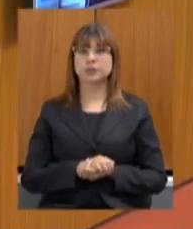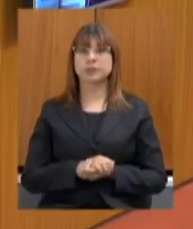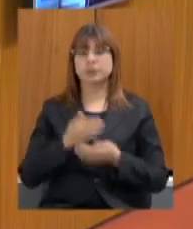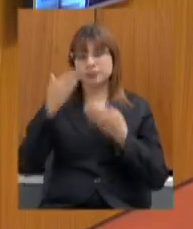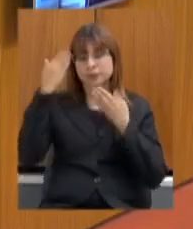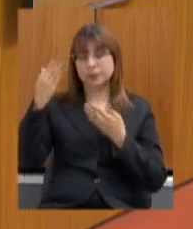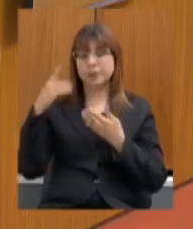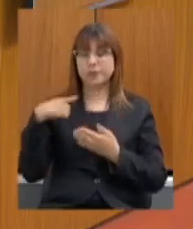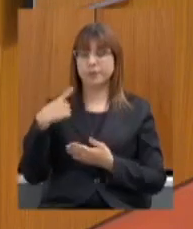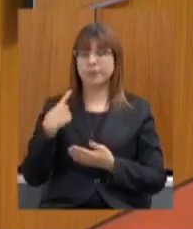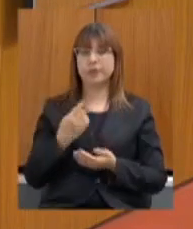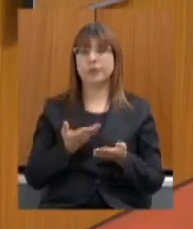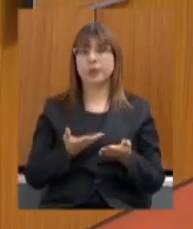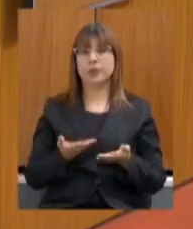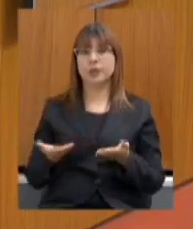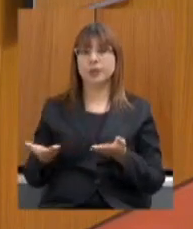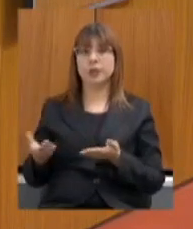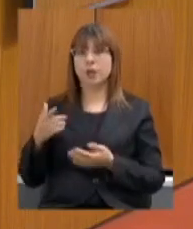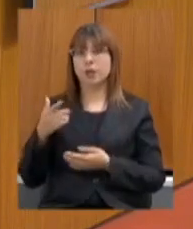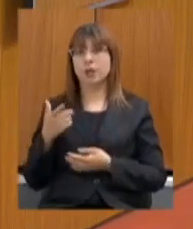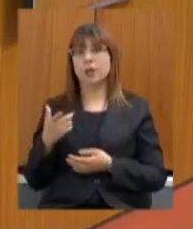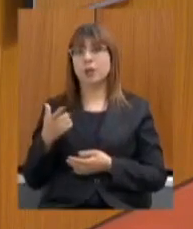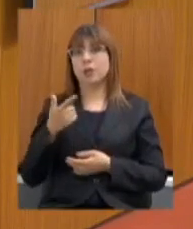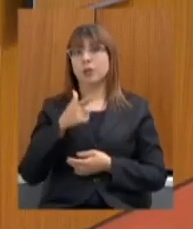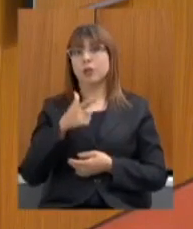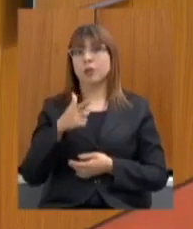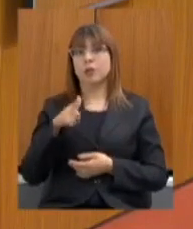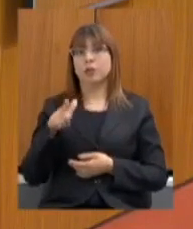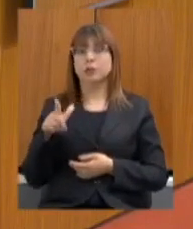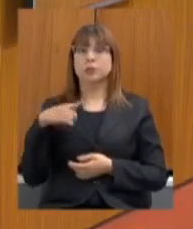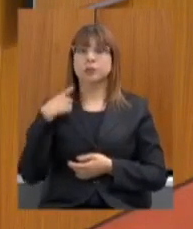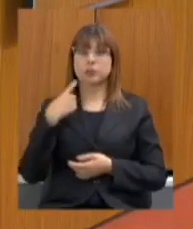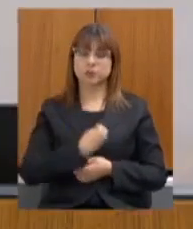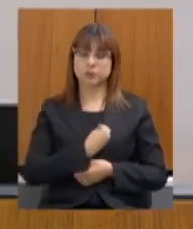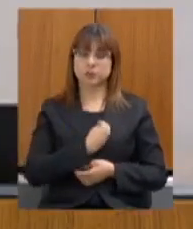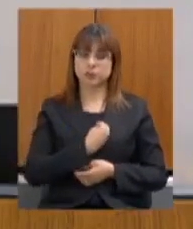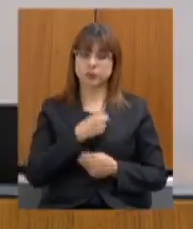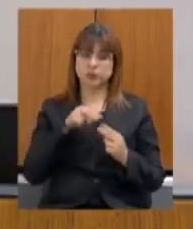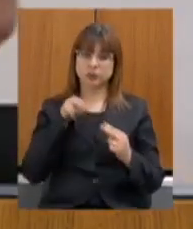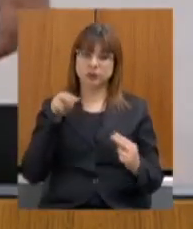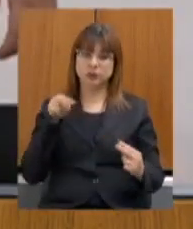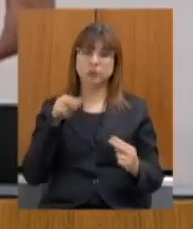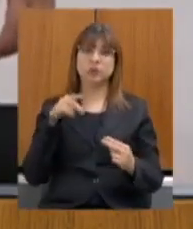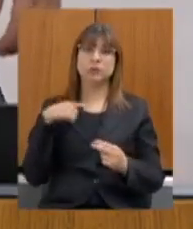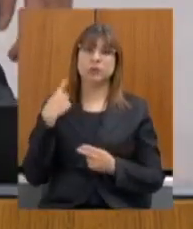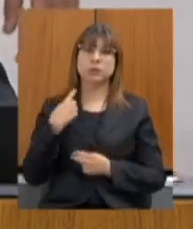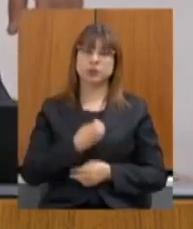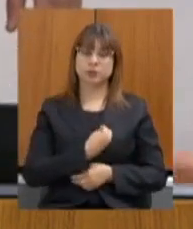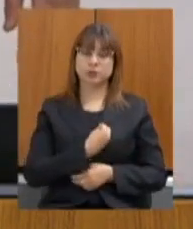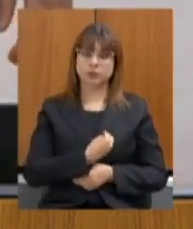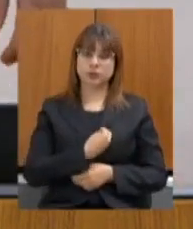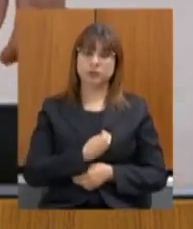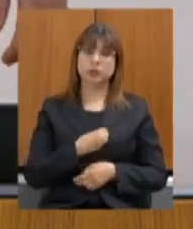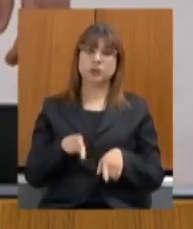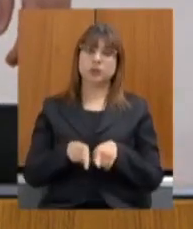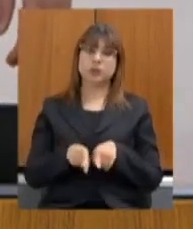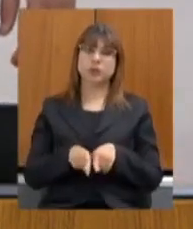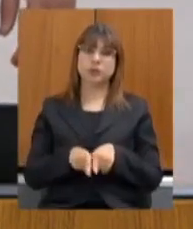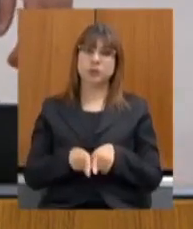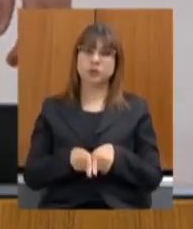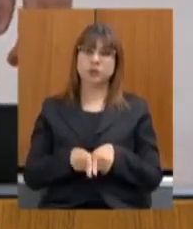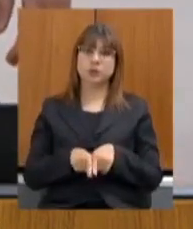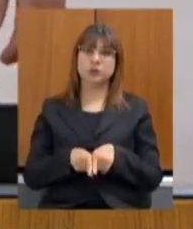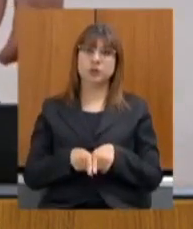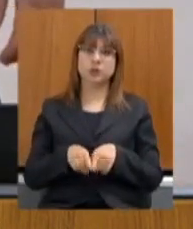Obrigado, deputado. Eu peço aos deputados que estão presentes remotamente, aos deputados que estão aqui presentes também na